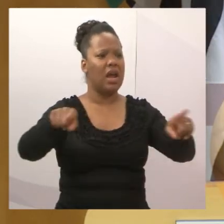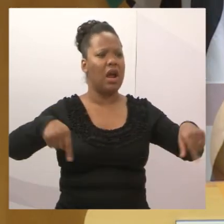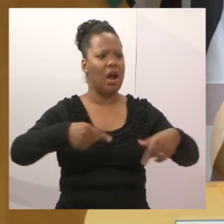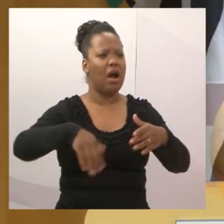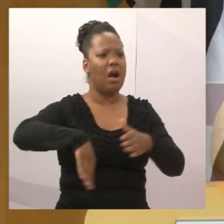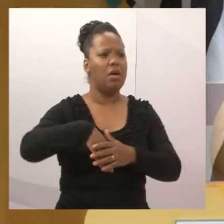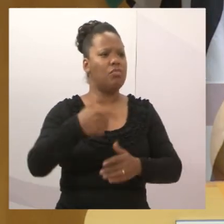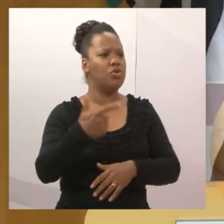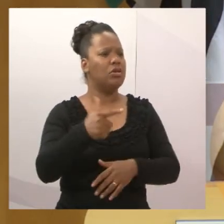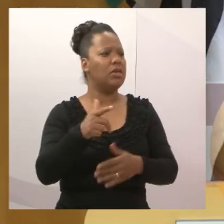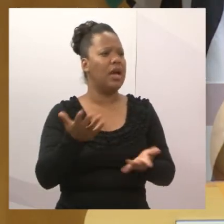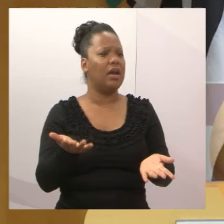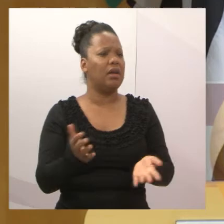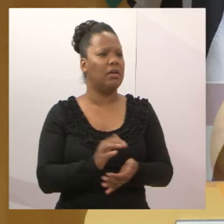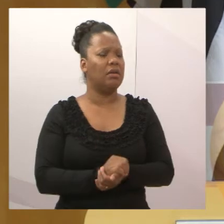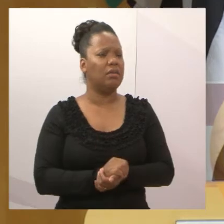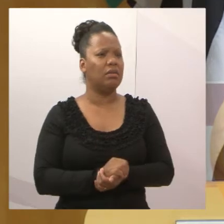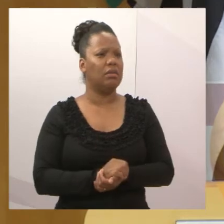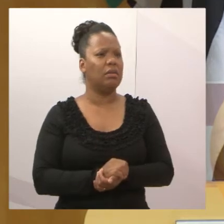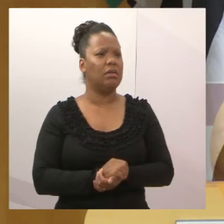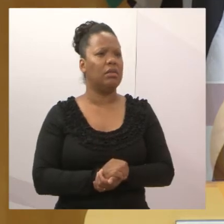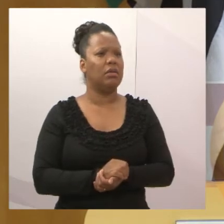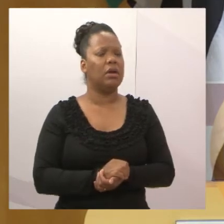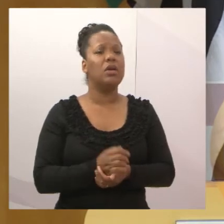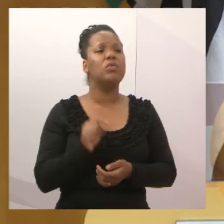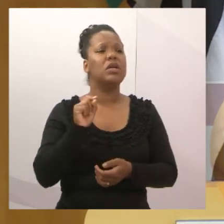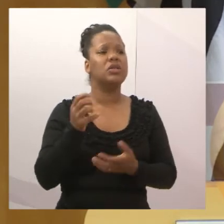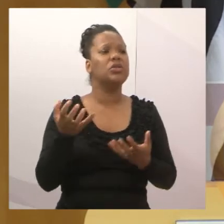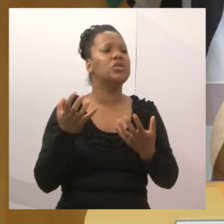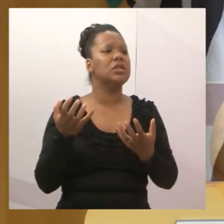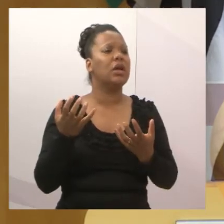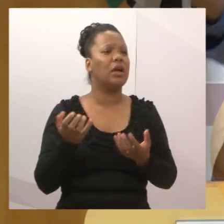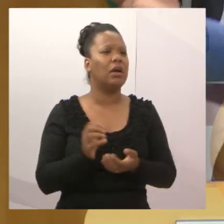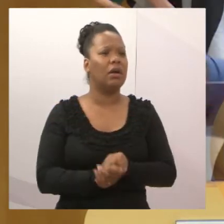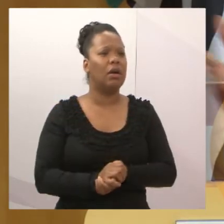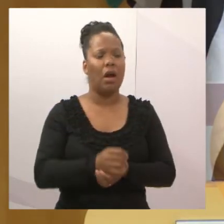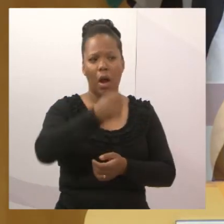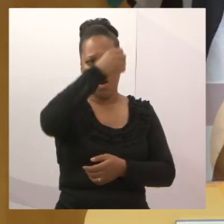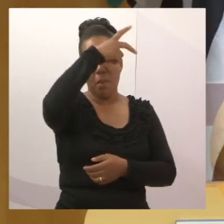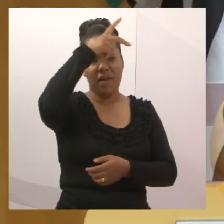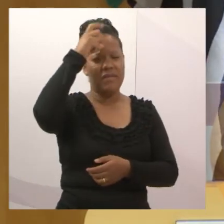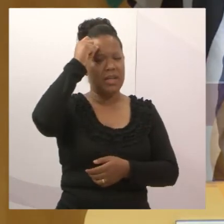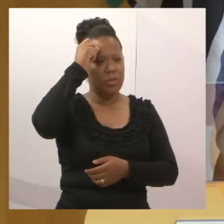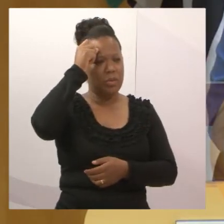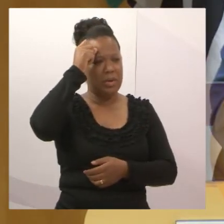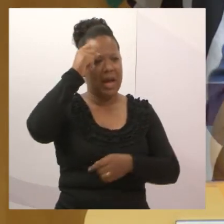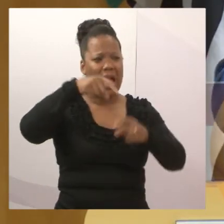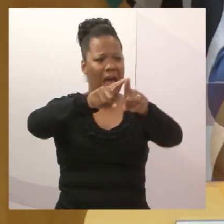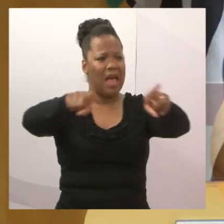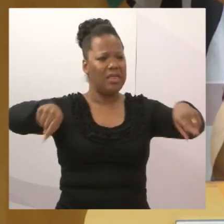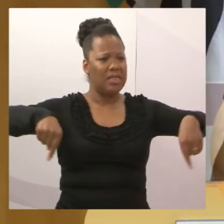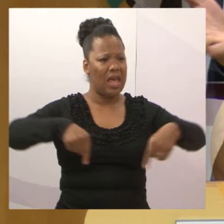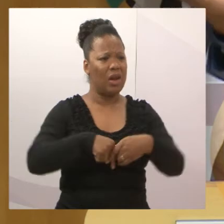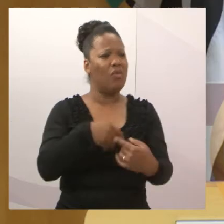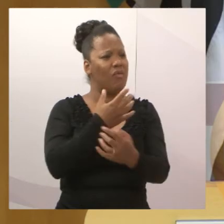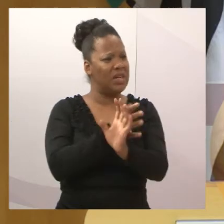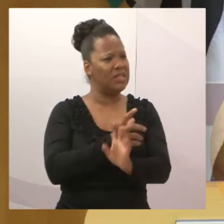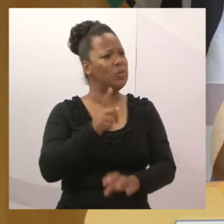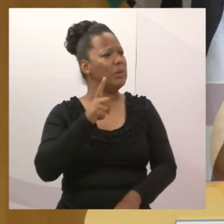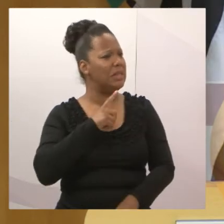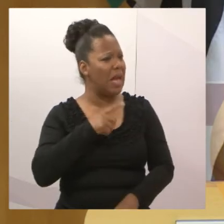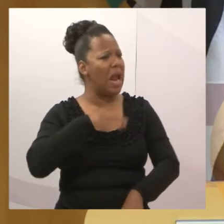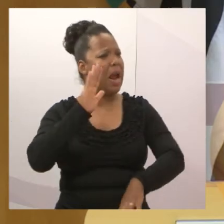que a gente vive aqui. O que a gente cobra e quer? A prefeitura tem muitos terrenos aqui na cidade. Queremos mais campo na